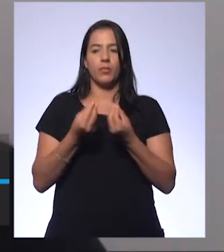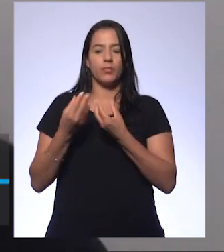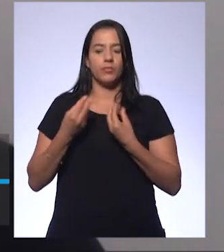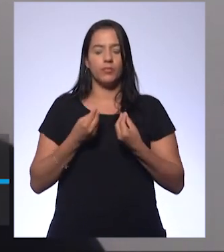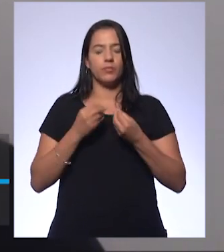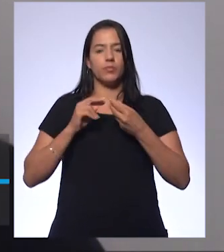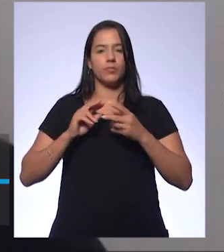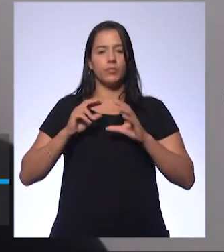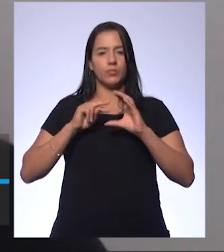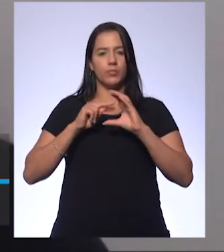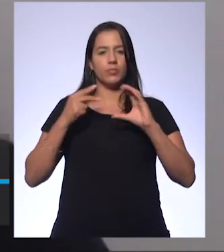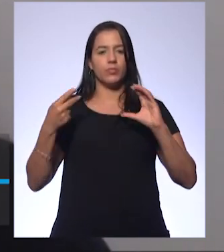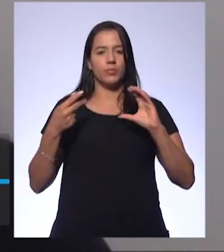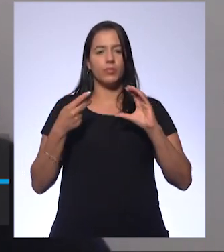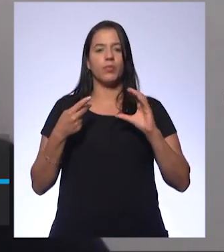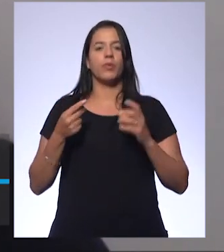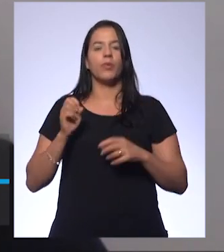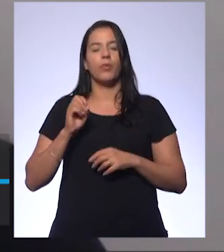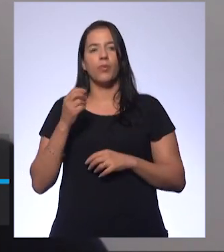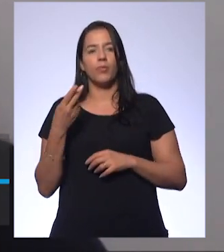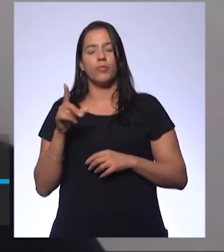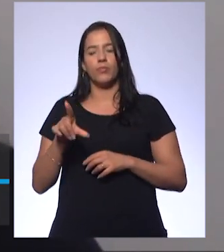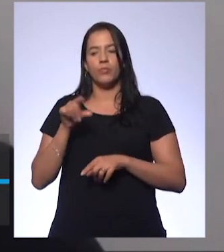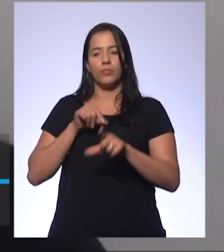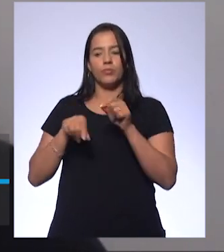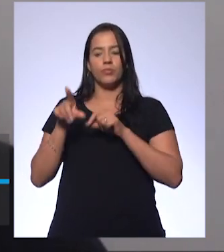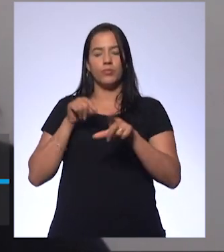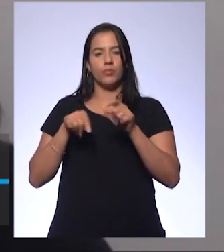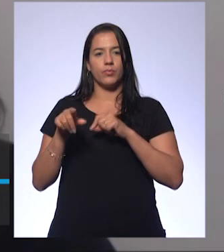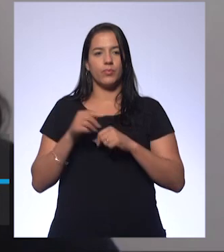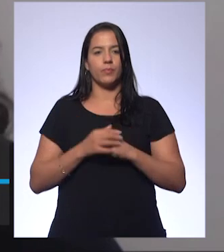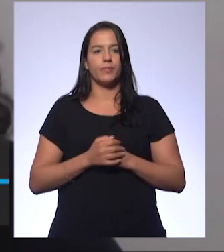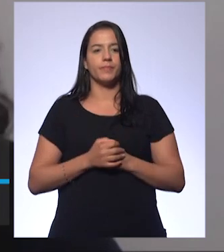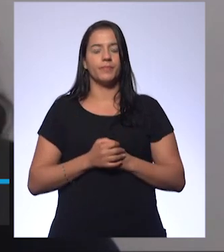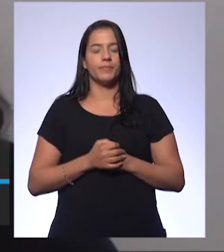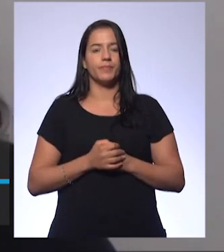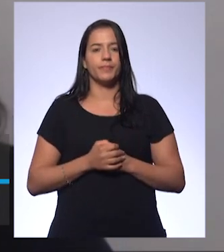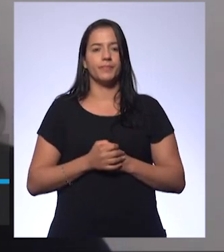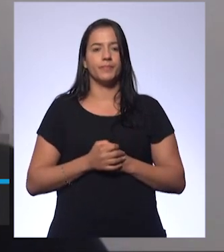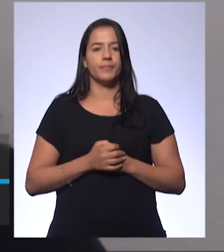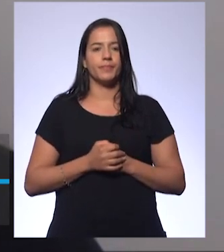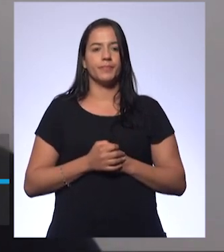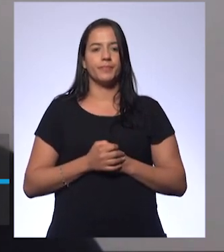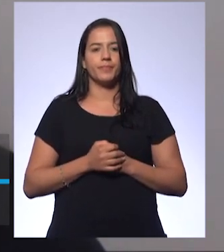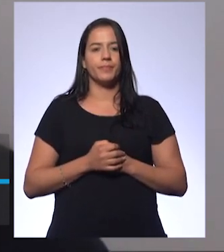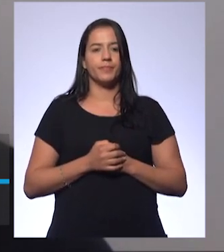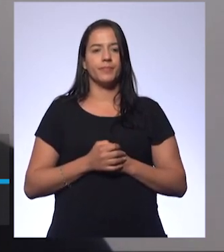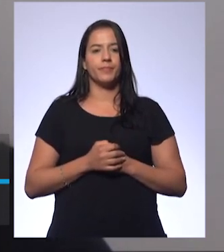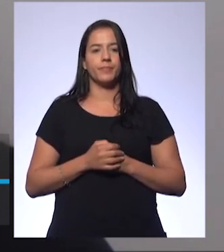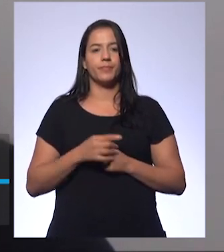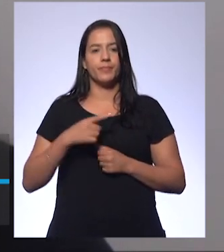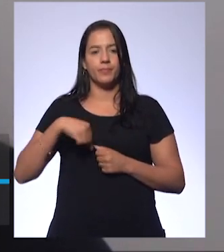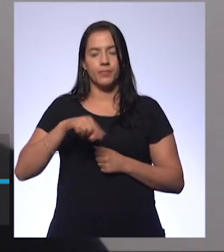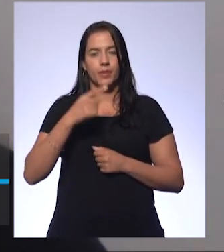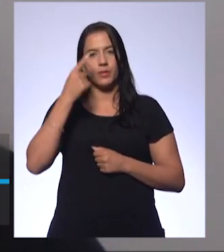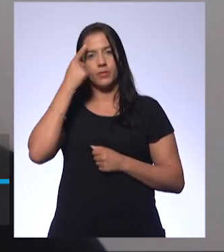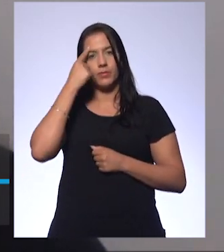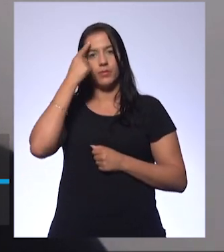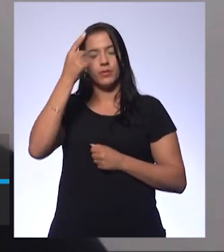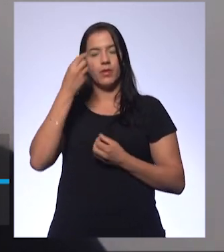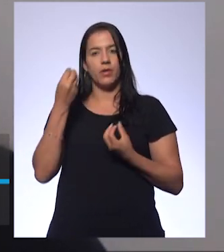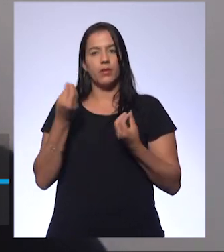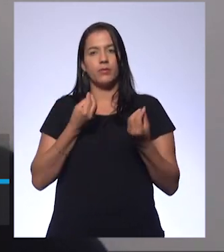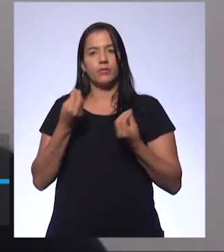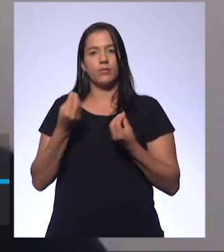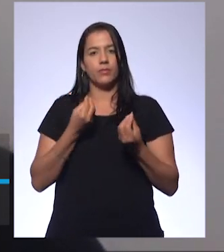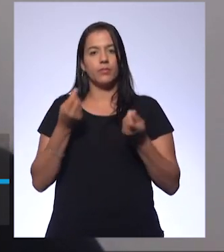cromossomos ou o tipo, né? A formação desses cromossomos, tá? Então, para a gente ter uma ideia aí de